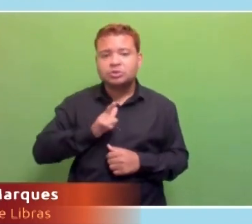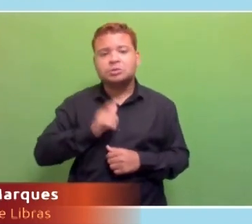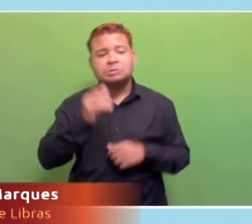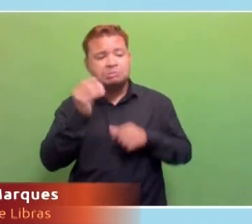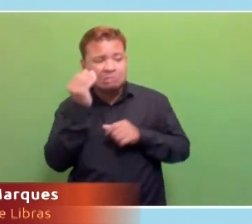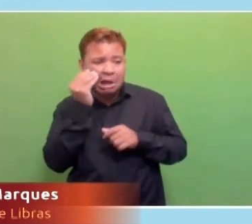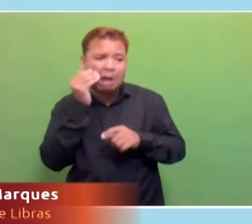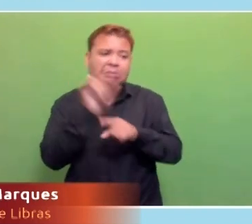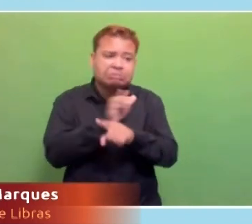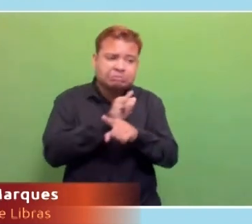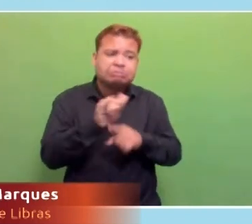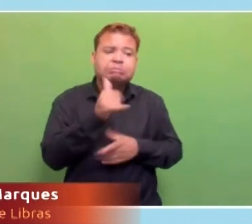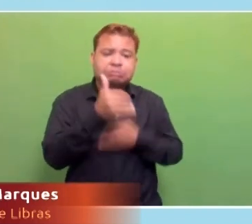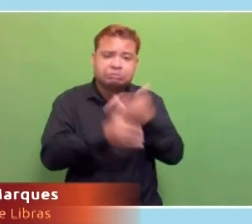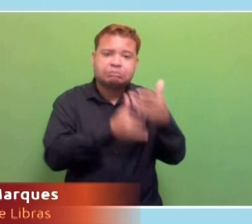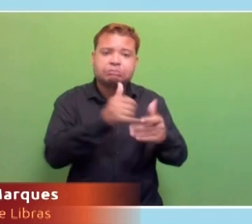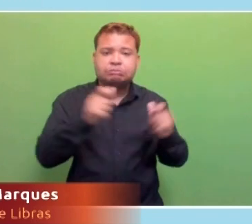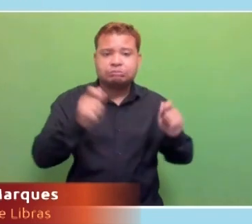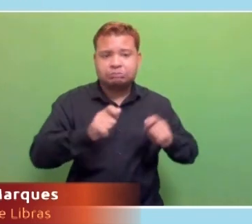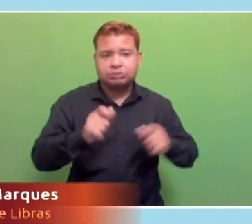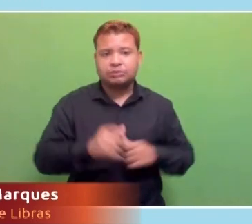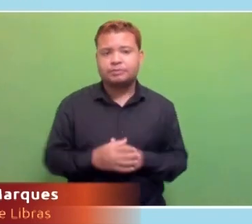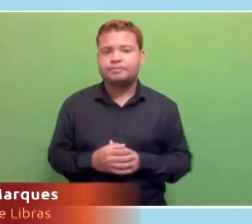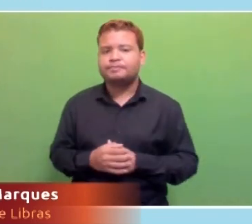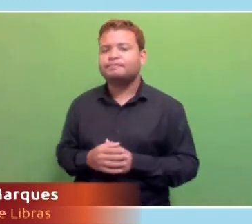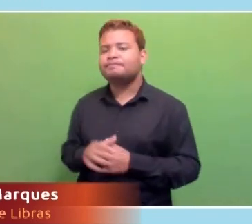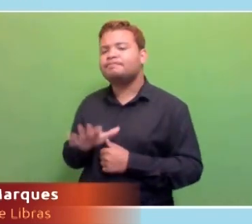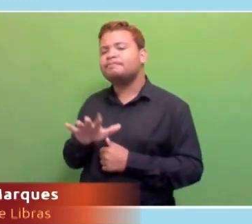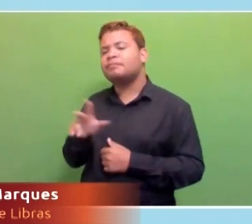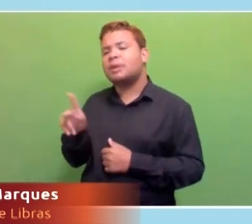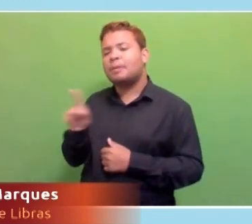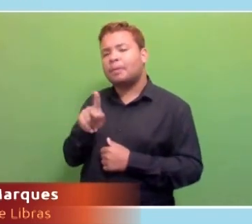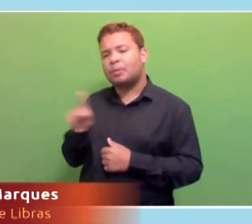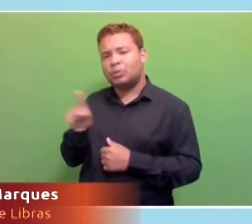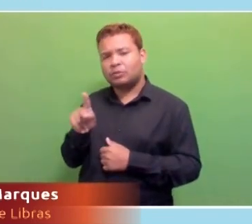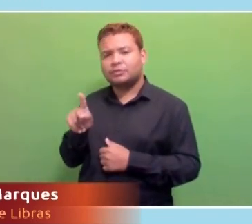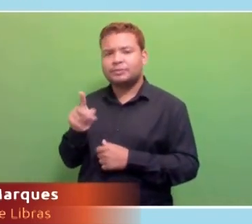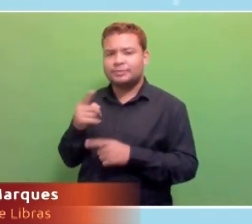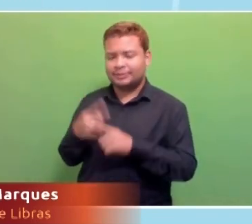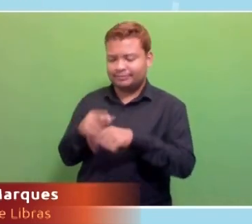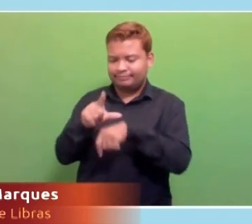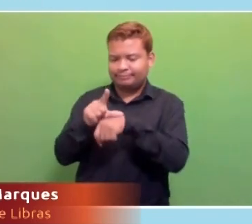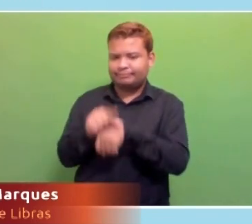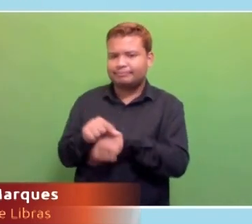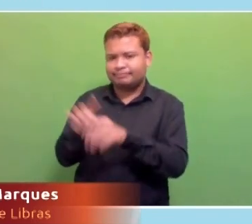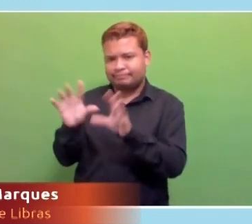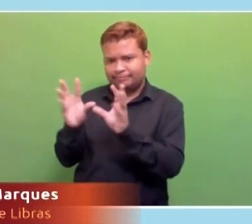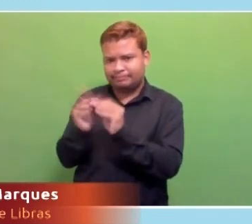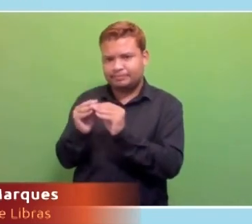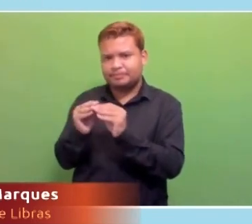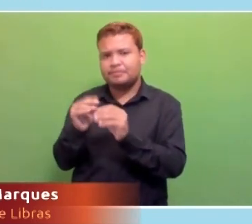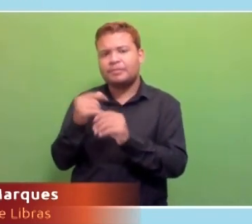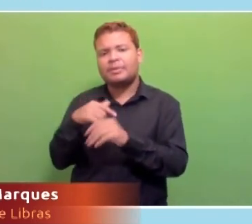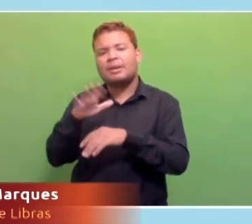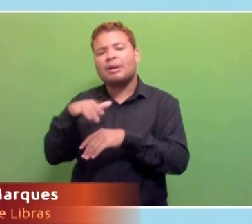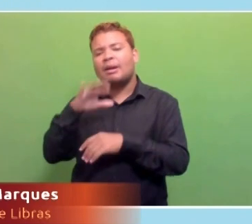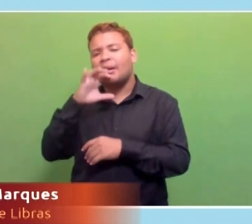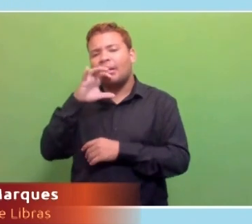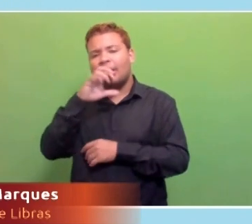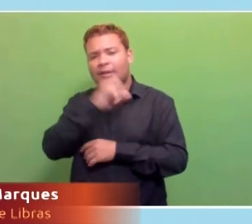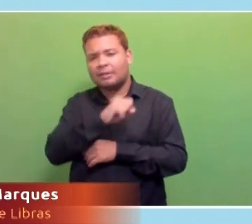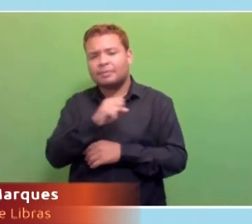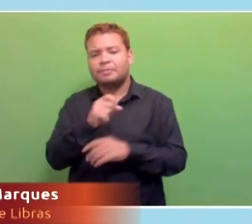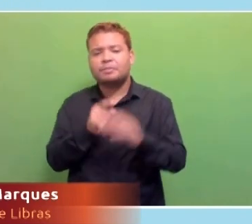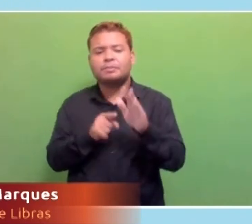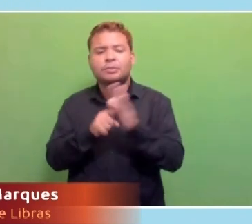né? Uhum. Professor, só para a gente finalizar esse bloco, de uma forma bem rápida, o que é intifada? A